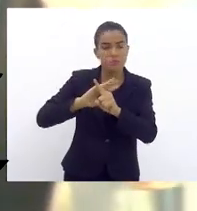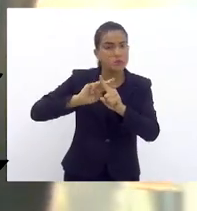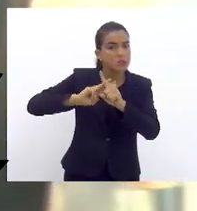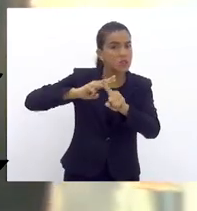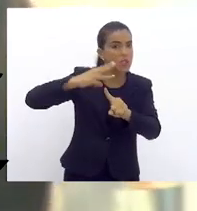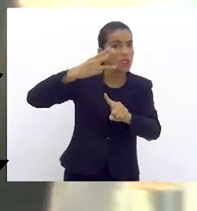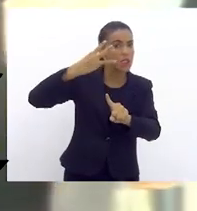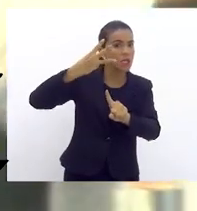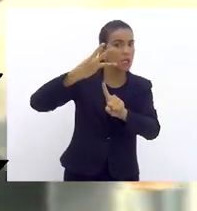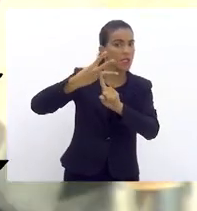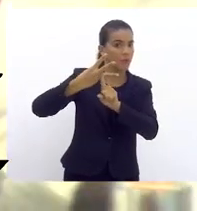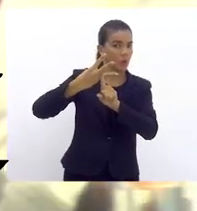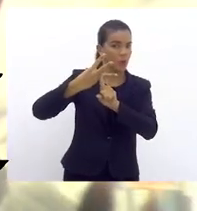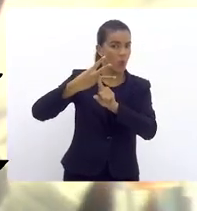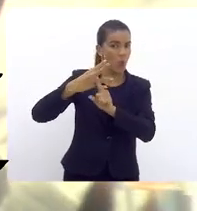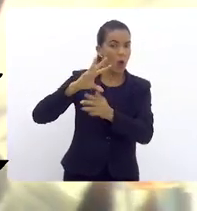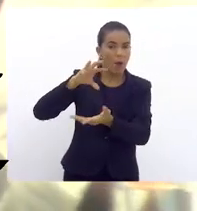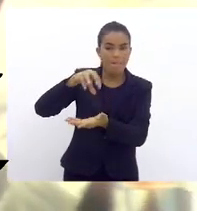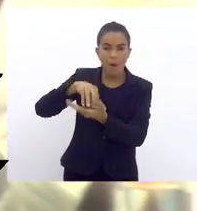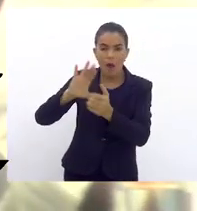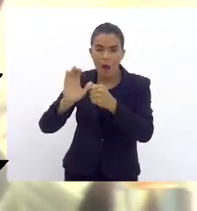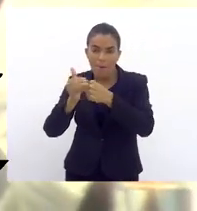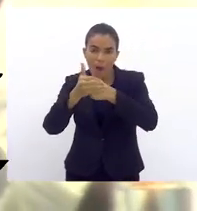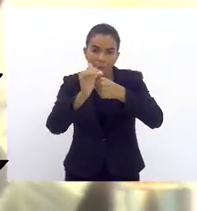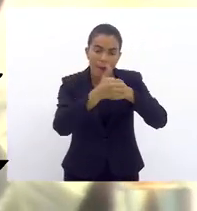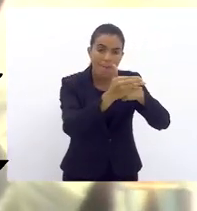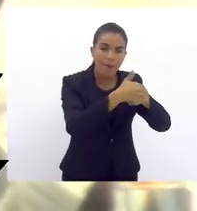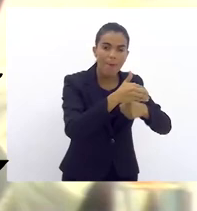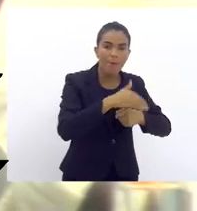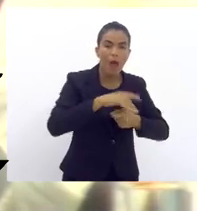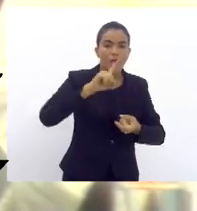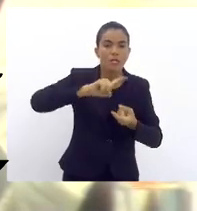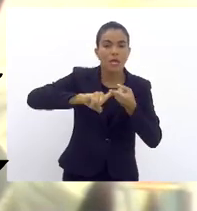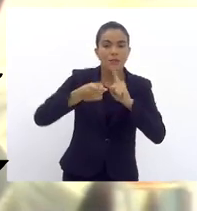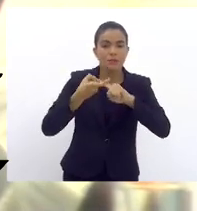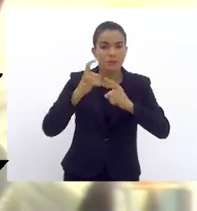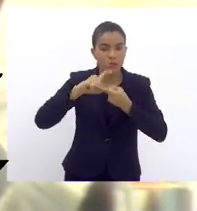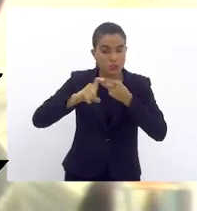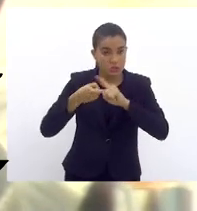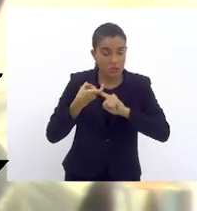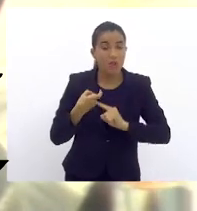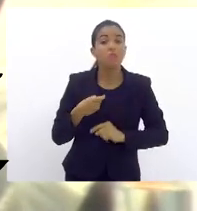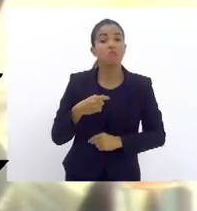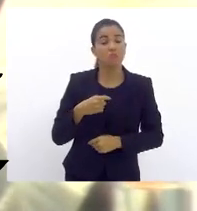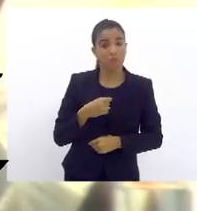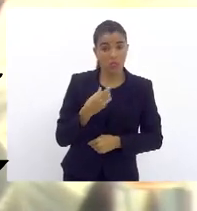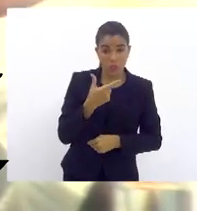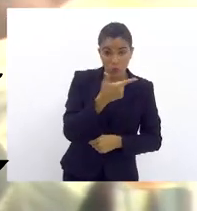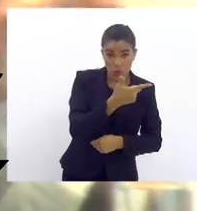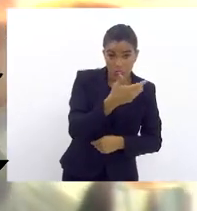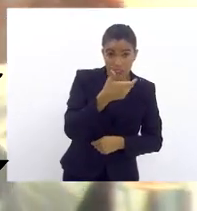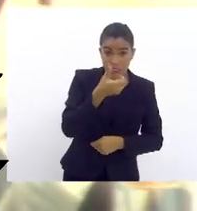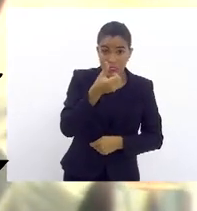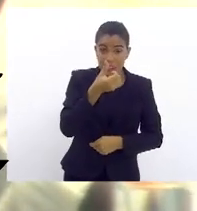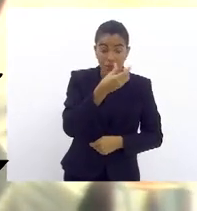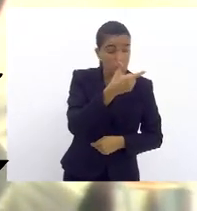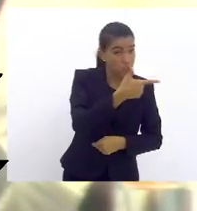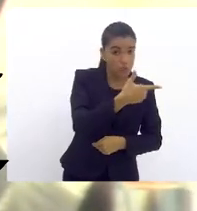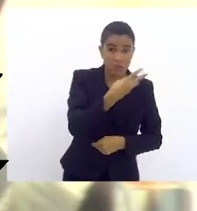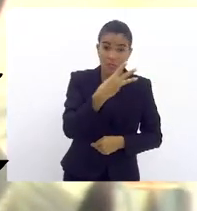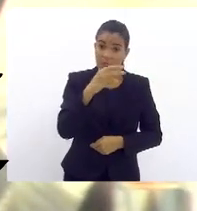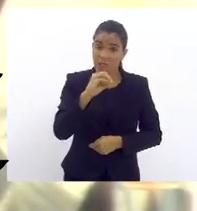o número de núcleos nazistas no Brasil né de 230 para 680